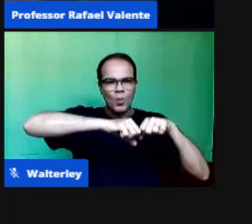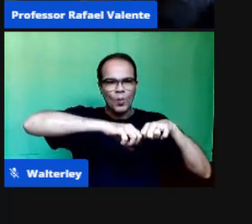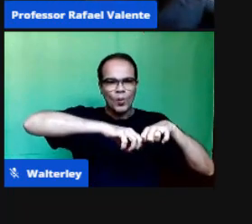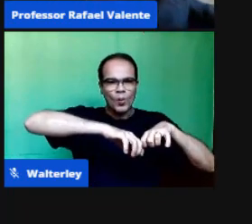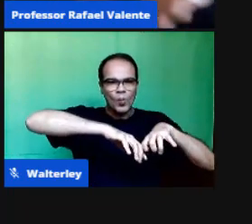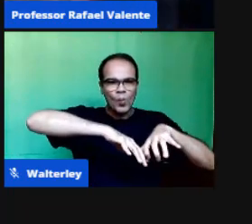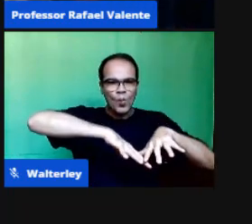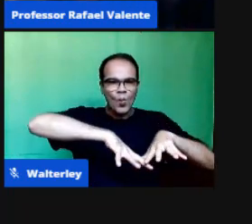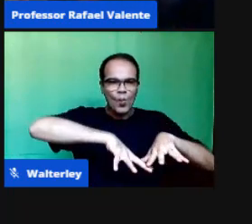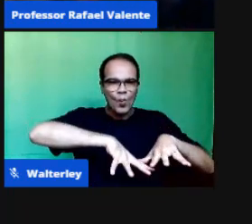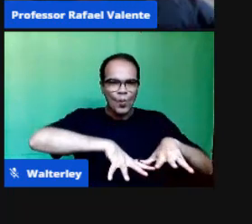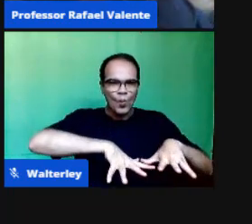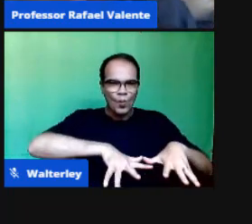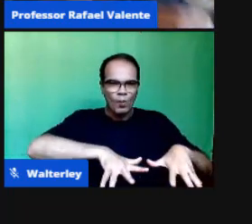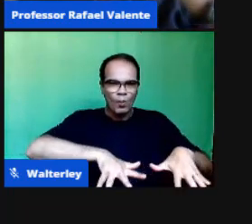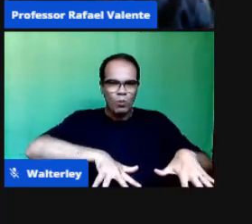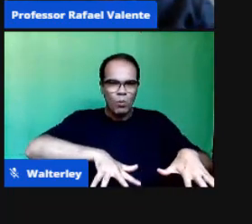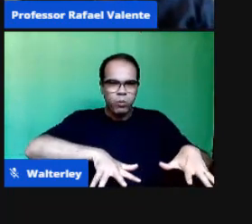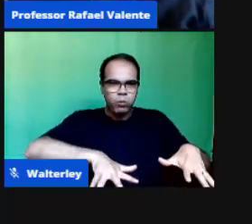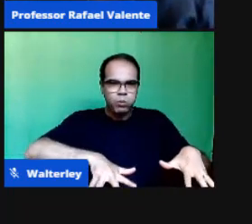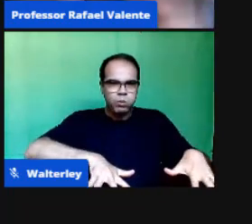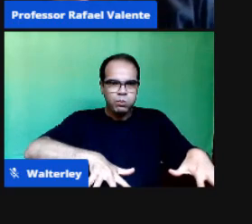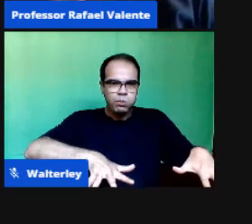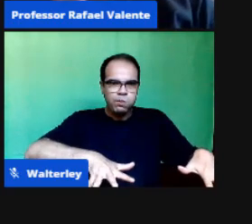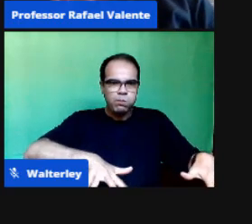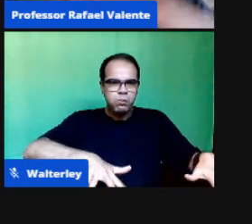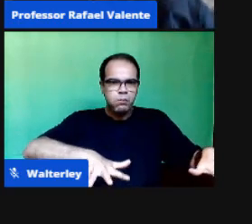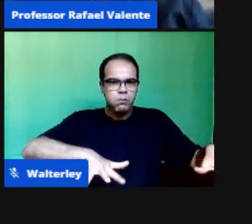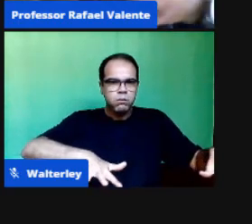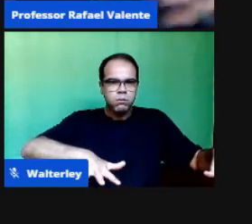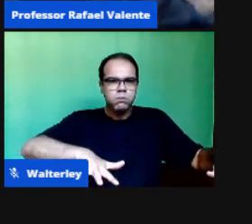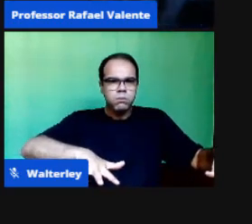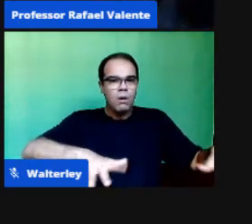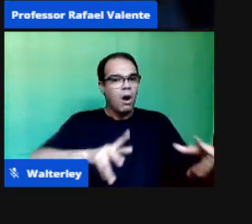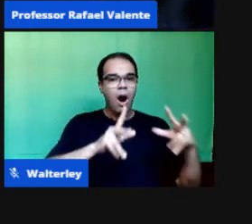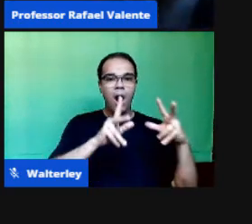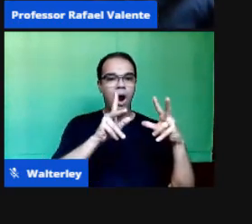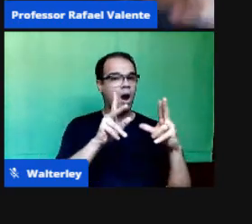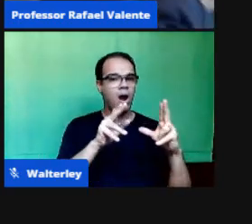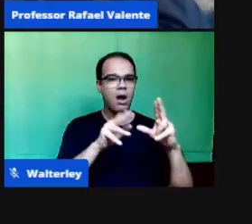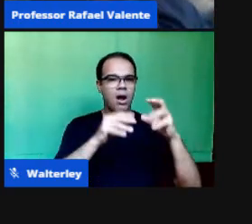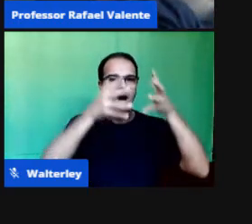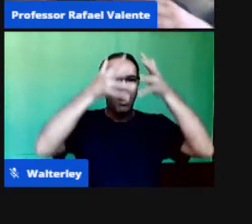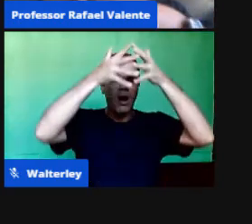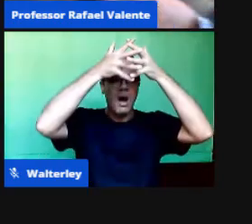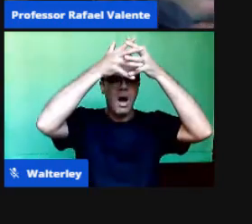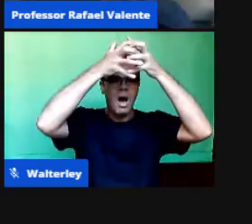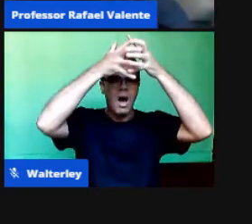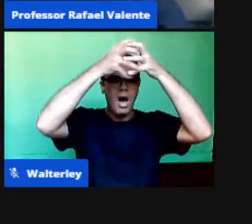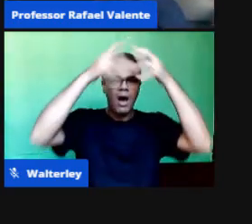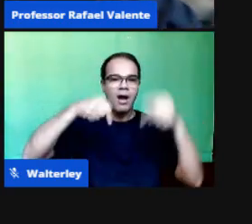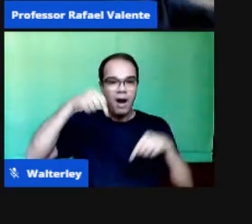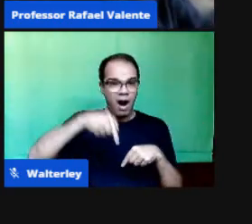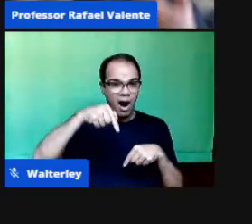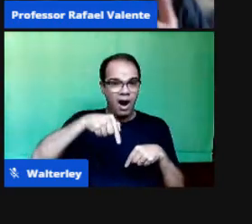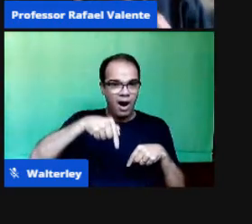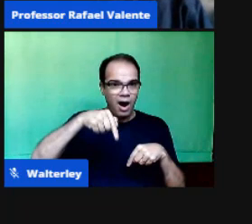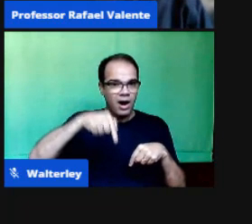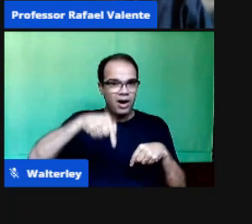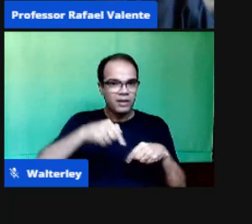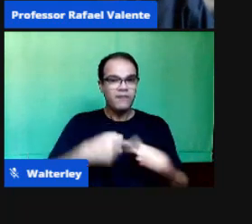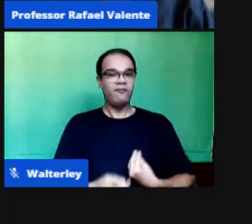oxigênio, troca informação e troca sinapse. É a mesma coisa, né? Ela é uma estátua viva. Então, de estrutura,